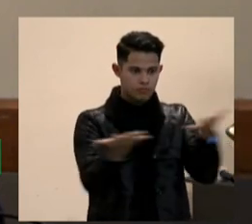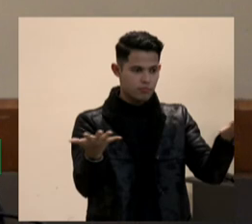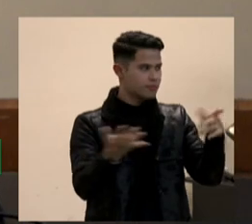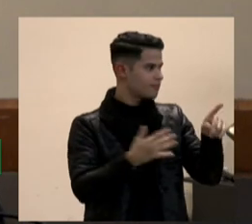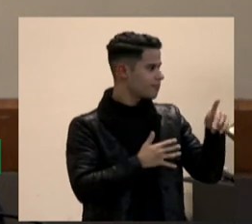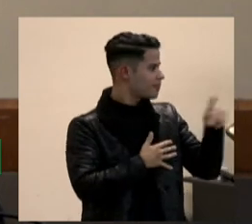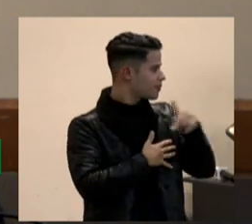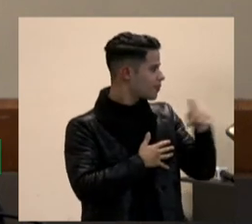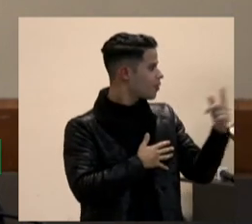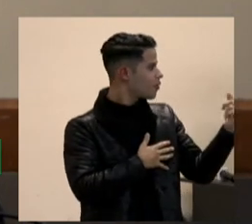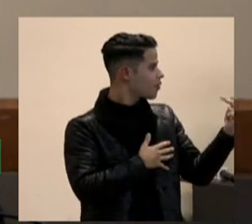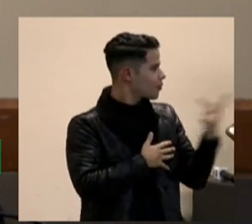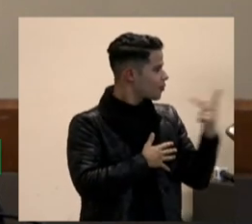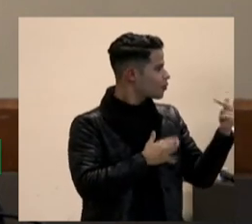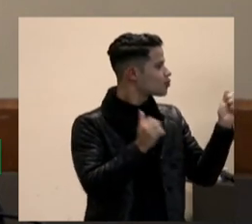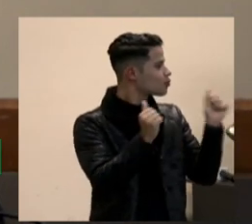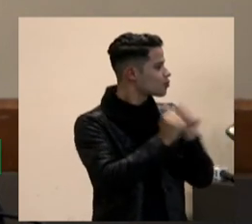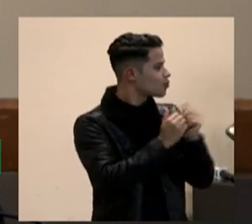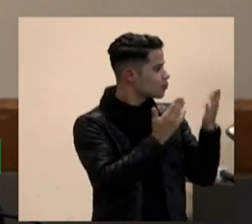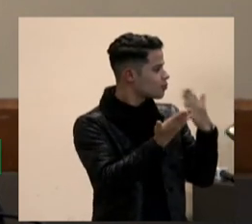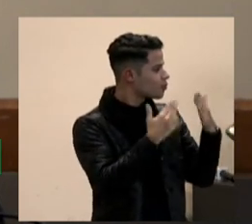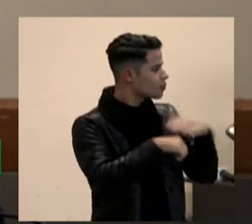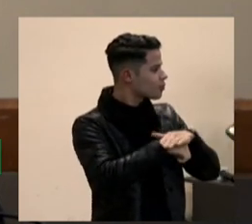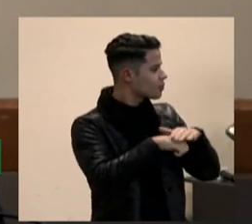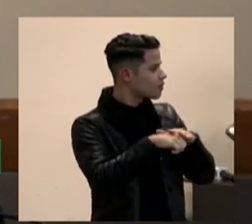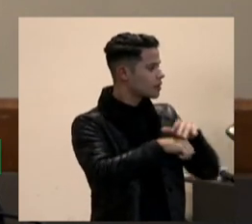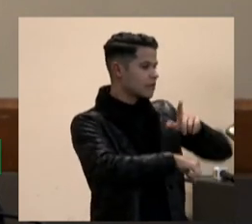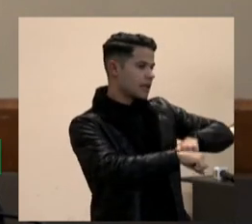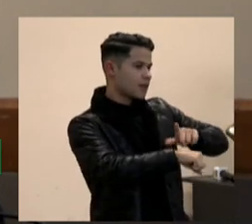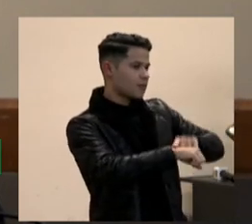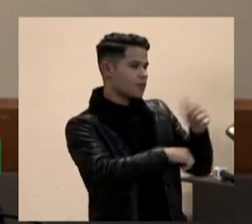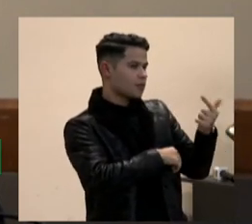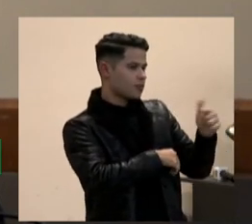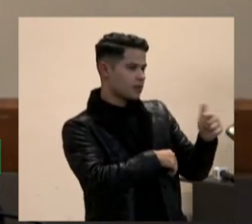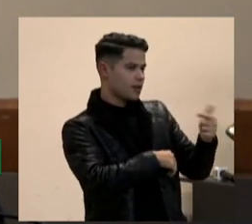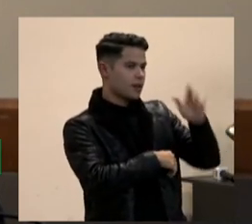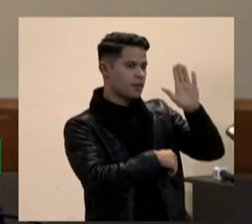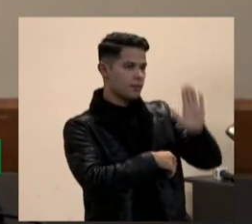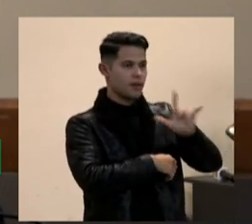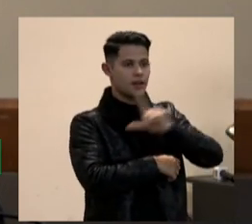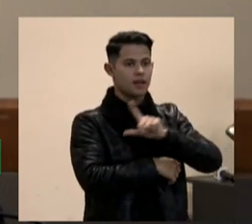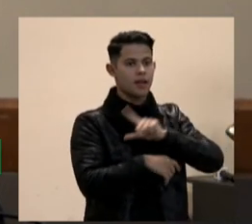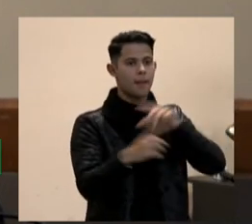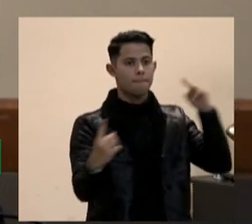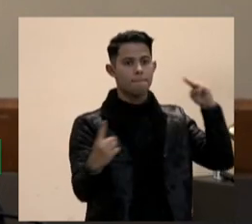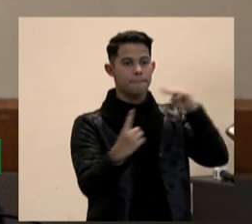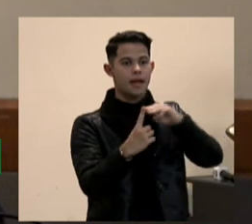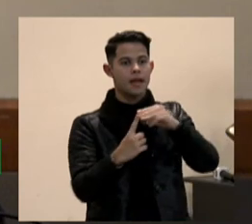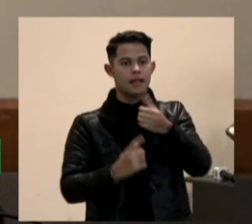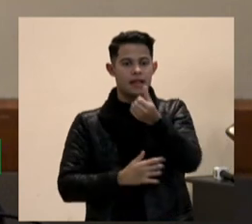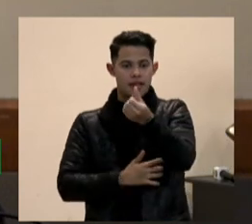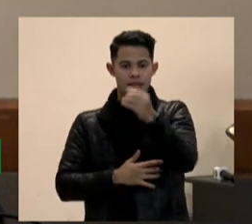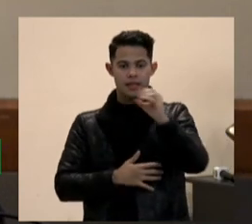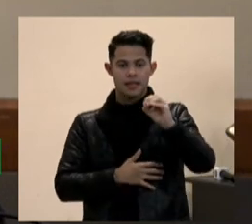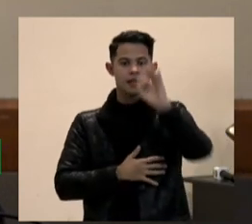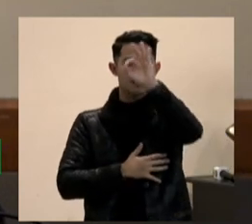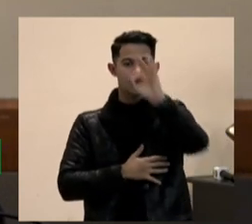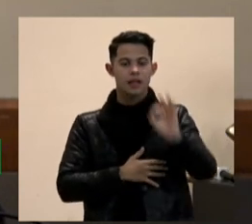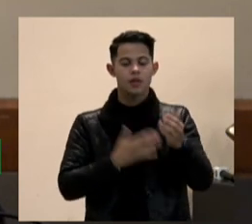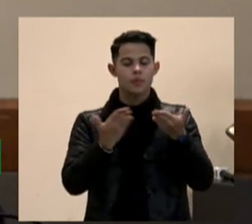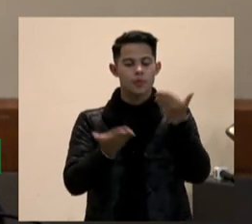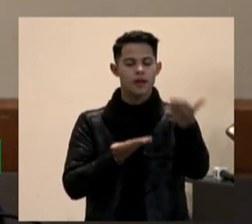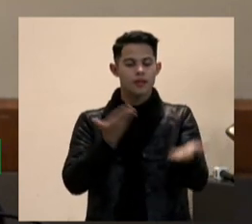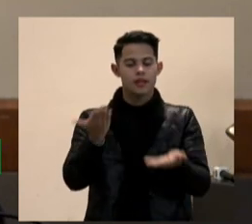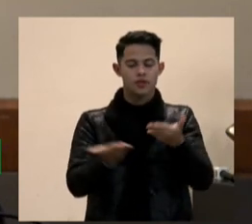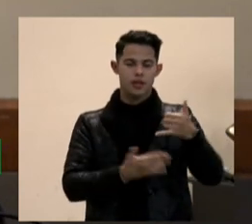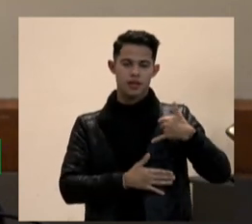da gente se debruçar, aparece como meta 60% do atendimento das crianças de